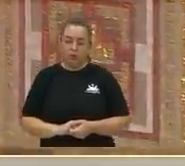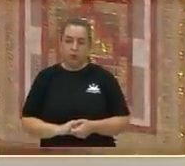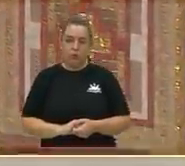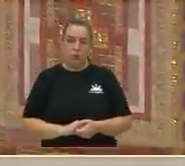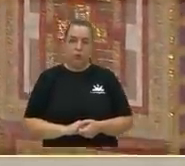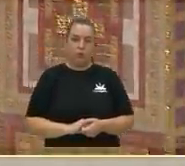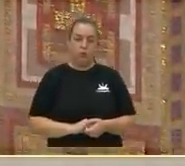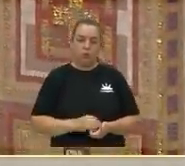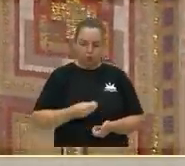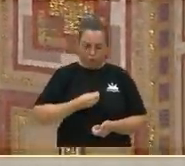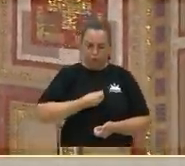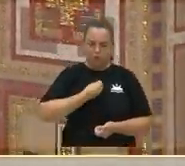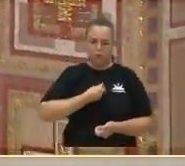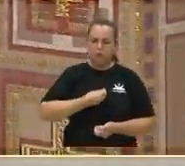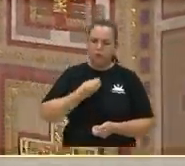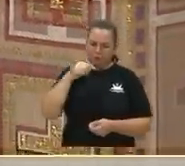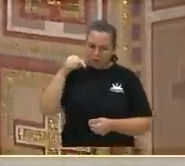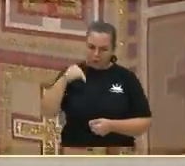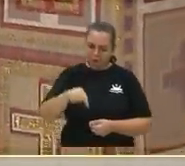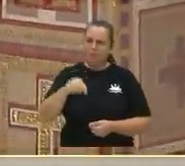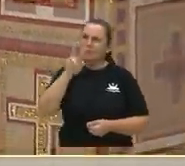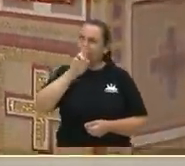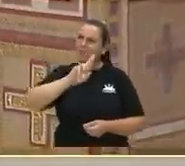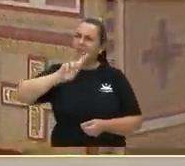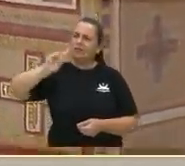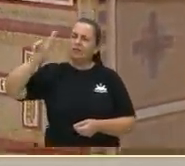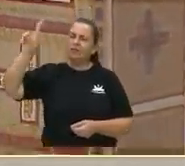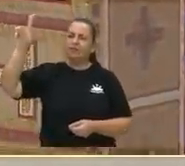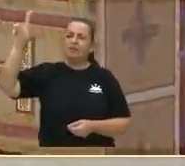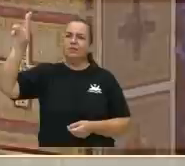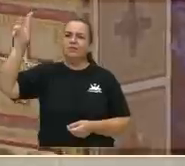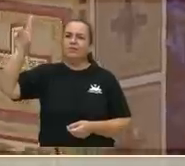eu vim aqui senhor